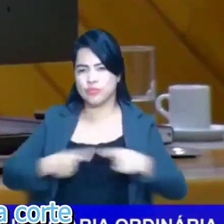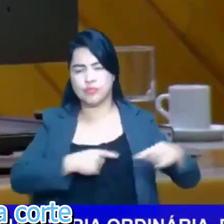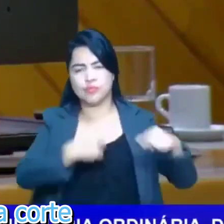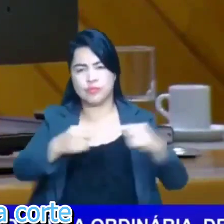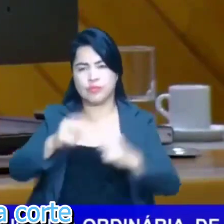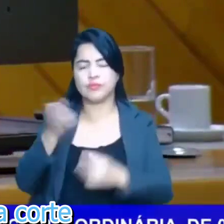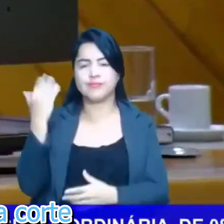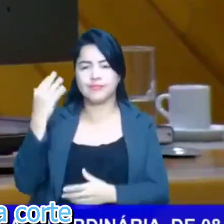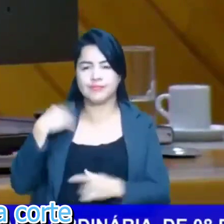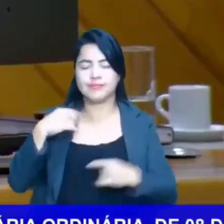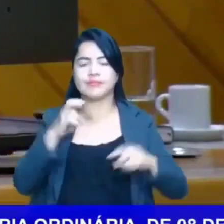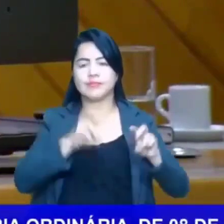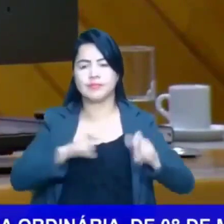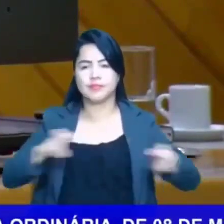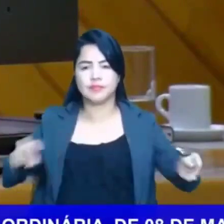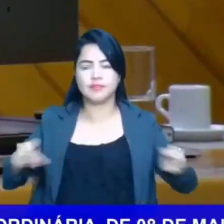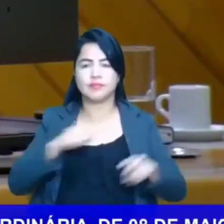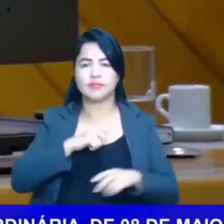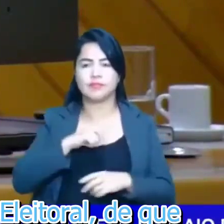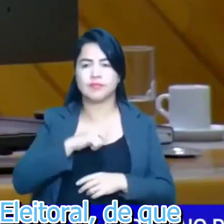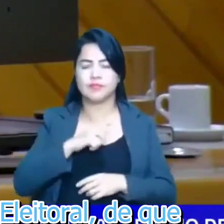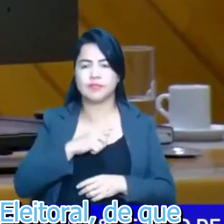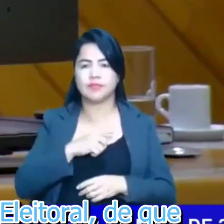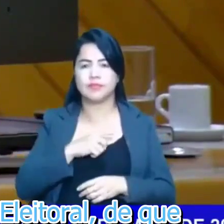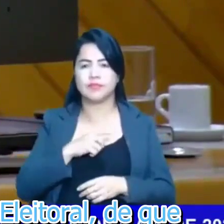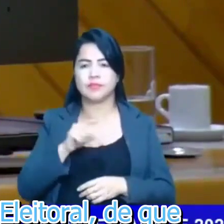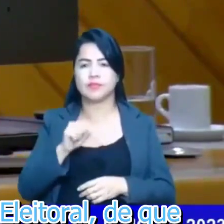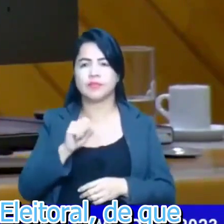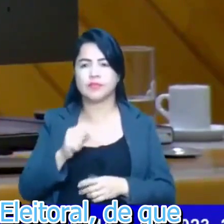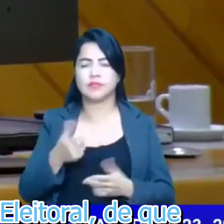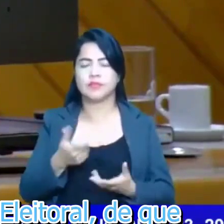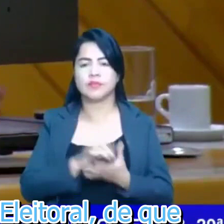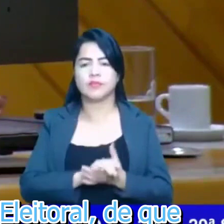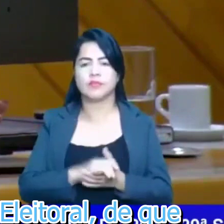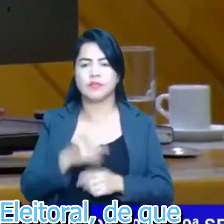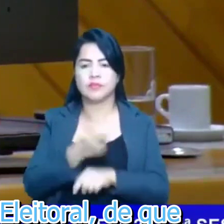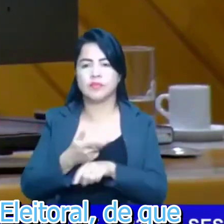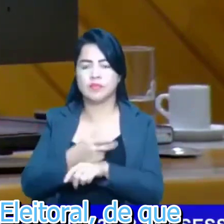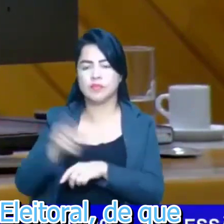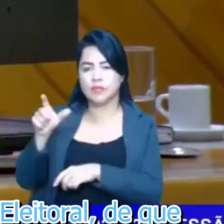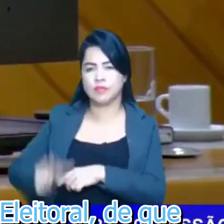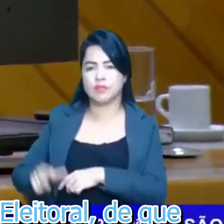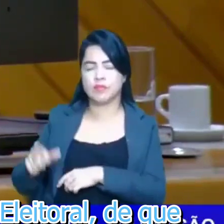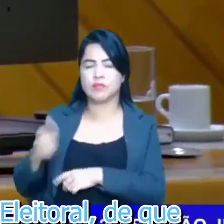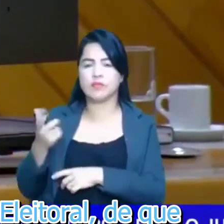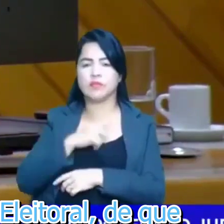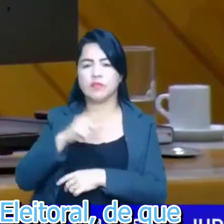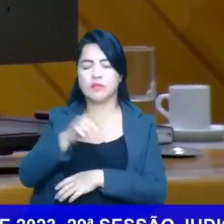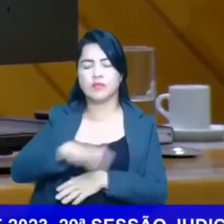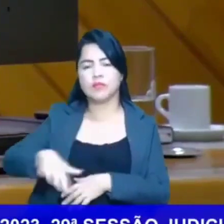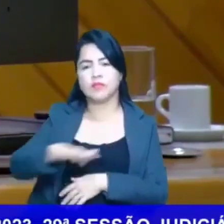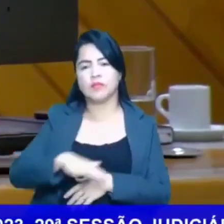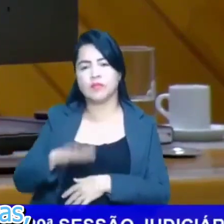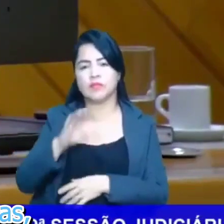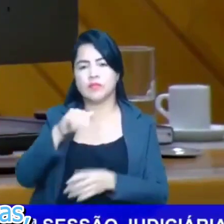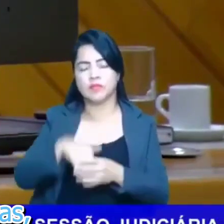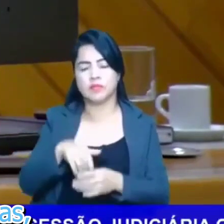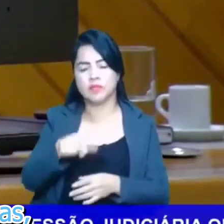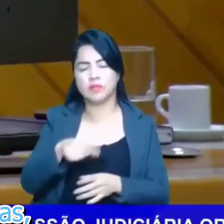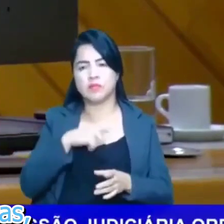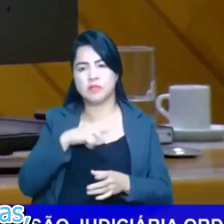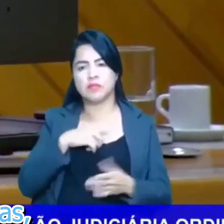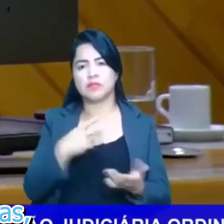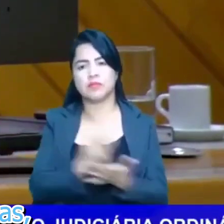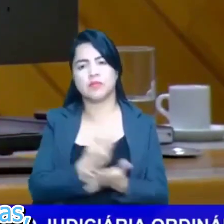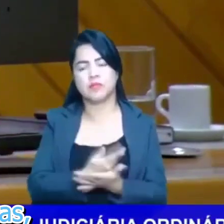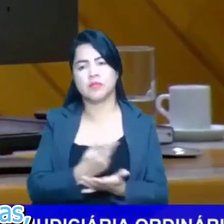pela Corte, e em que pese as teses suscitadas pela Procuradoria Regional Eleitoral, de que as supostas irregularidades